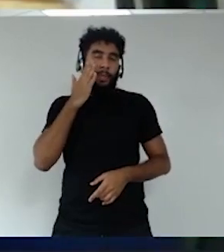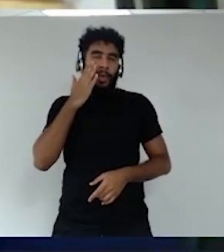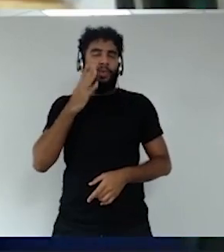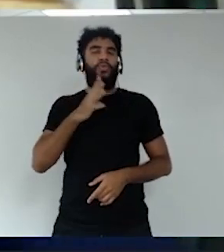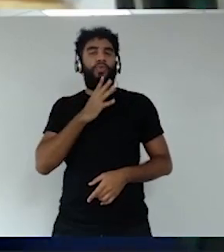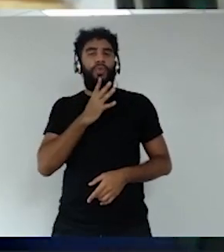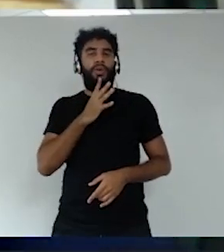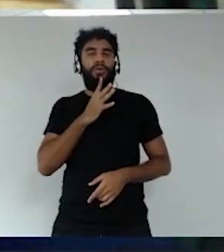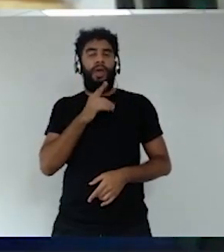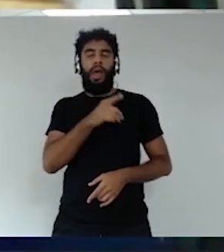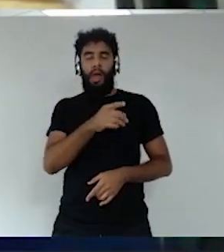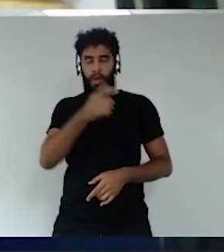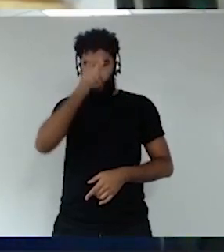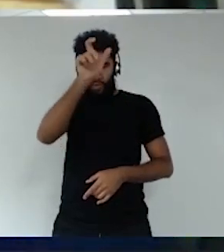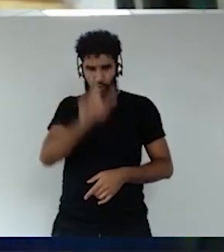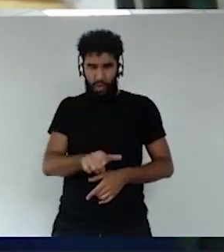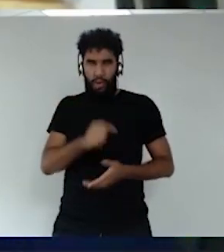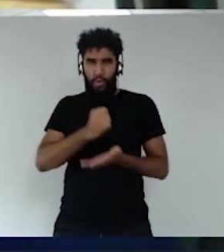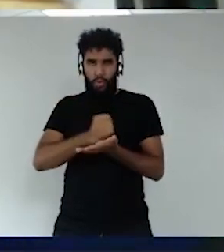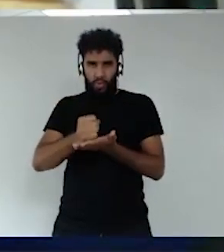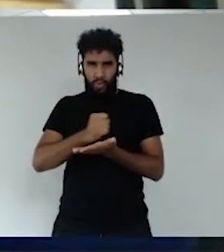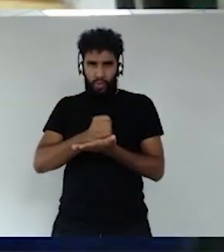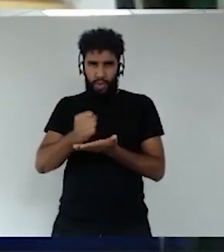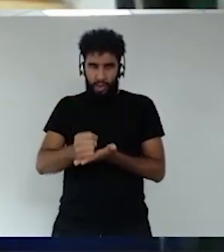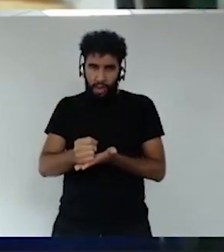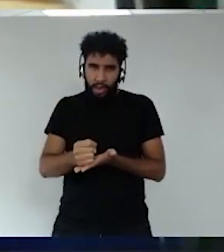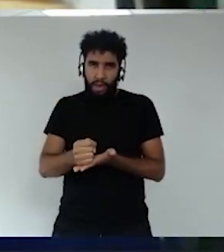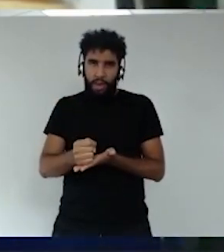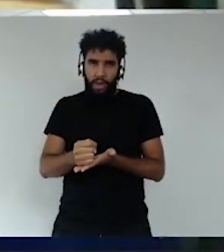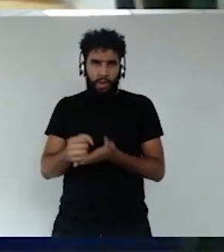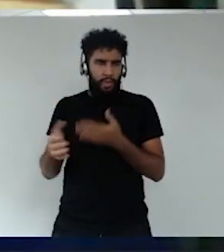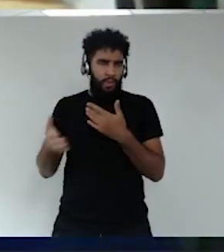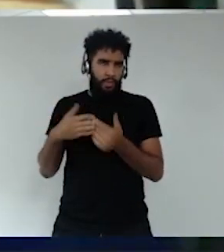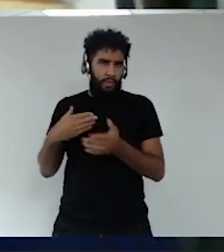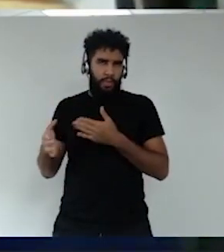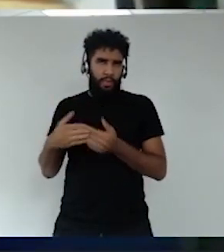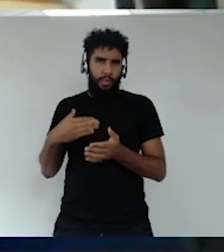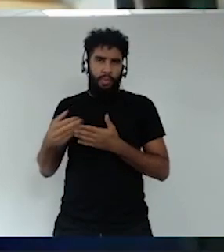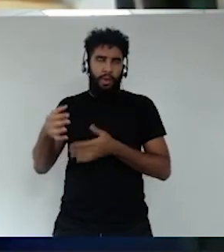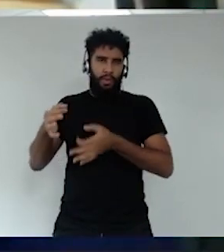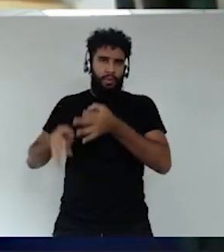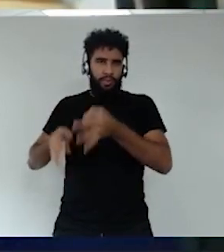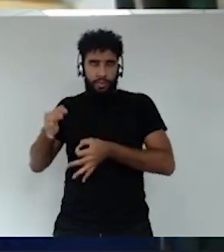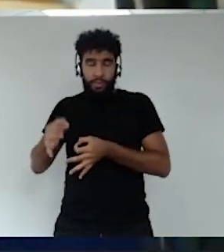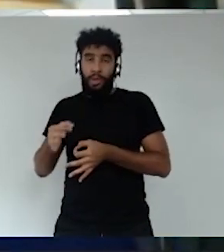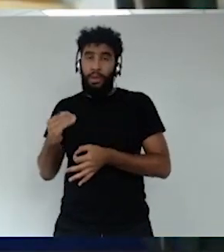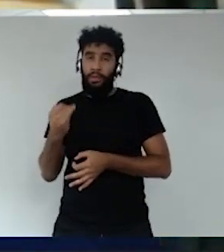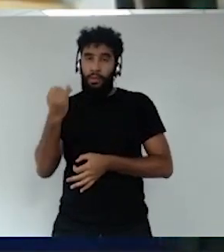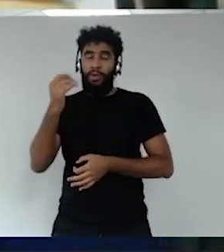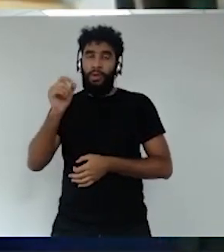e conheçam que, ao contratar qualquer negócio jurídico, é importante incluir uma cláusula de